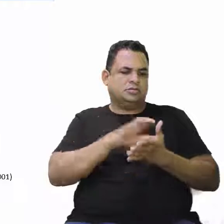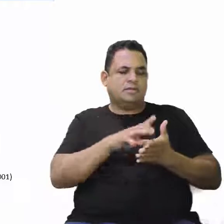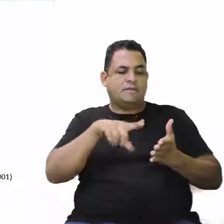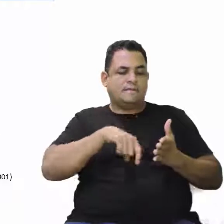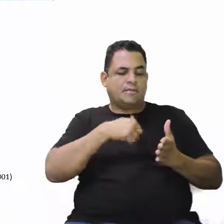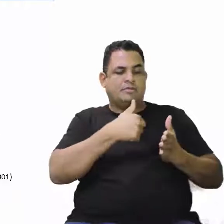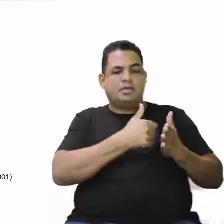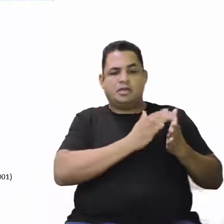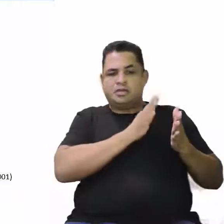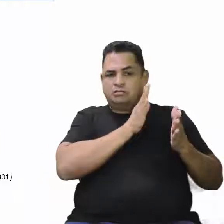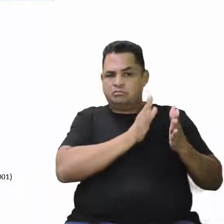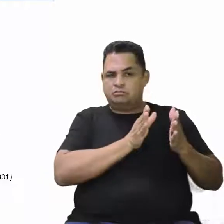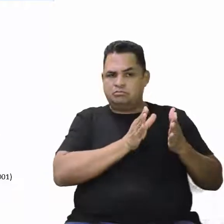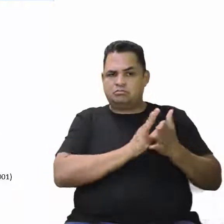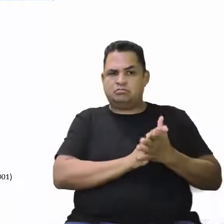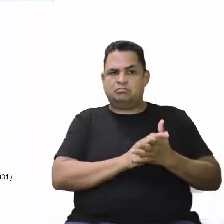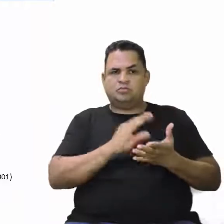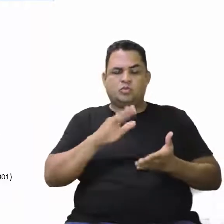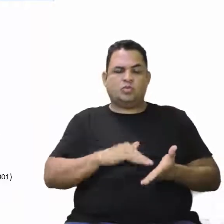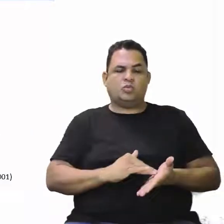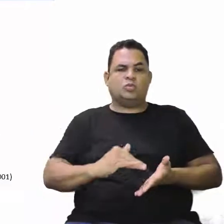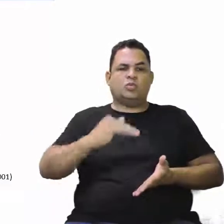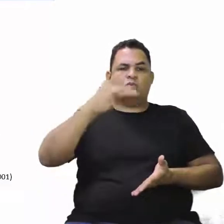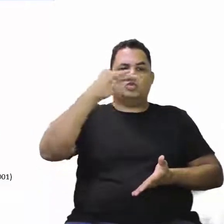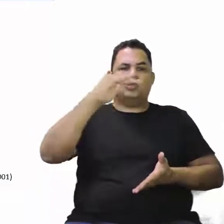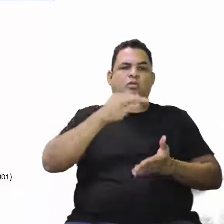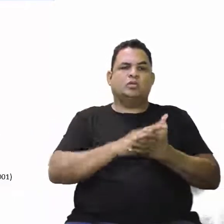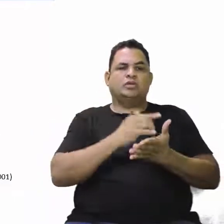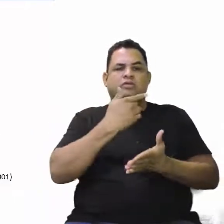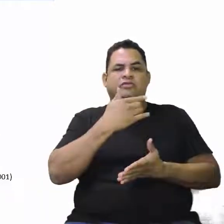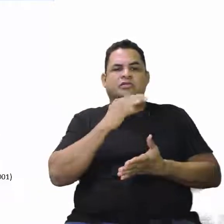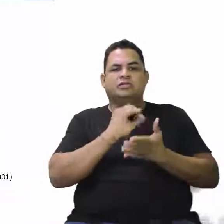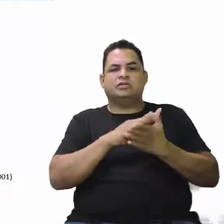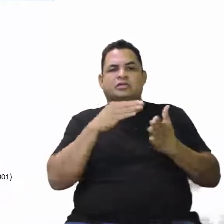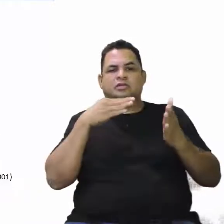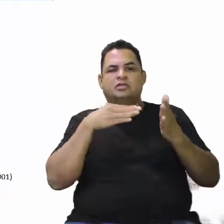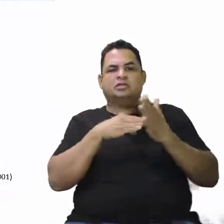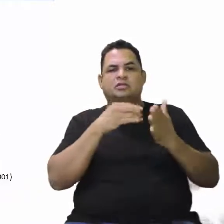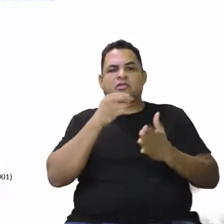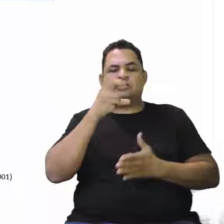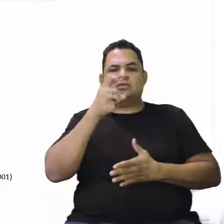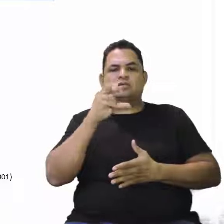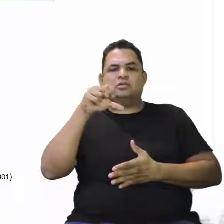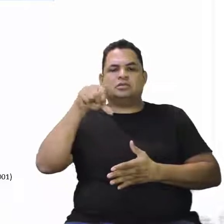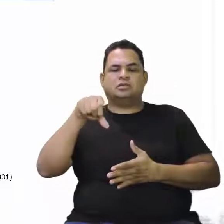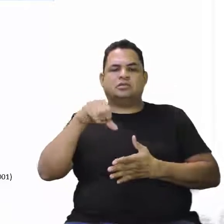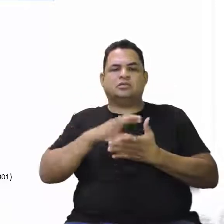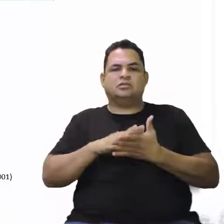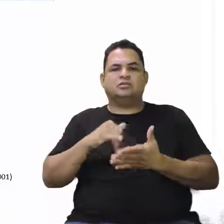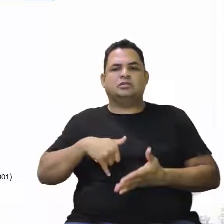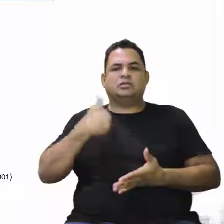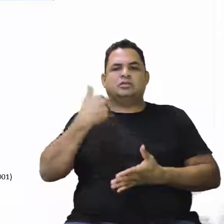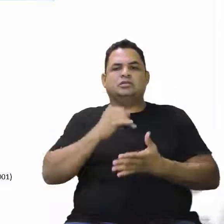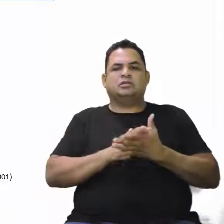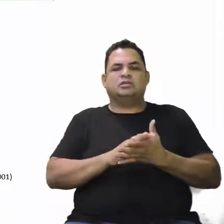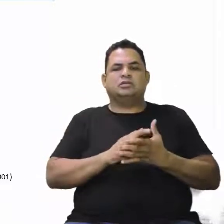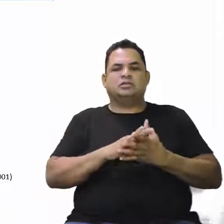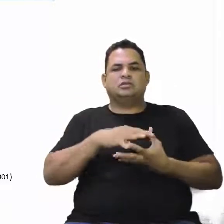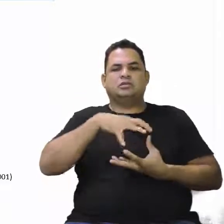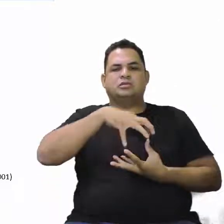faixa etária. Os adultos de 20 até 59 anos. E os